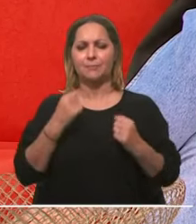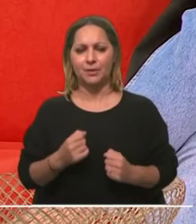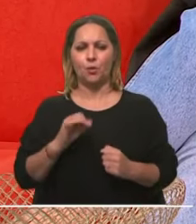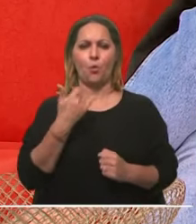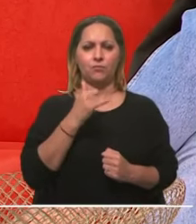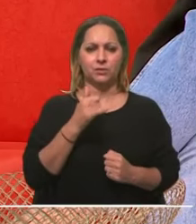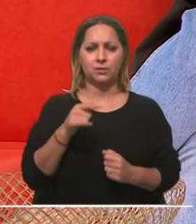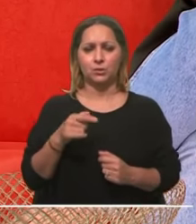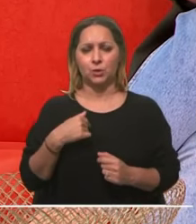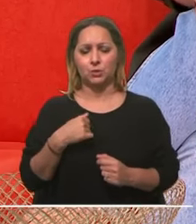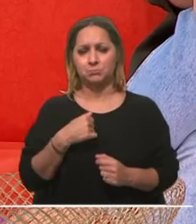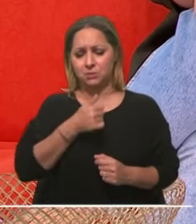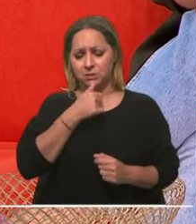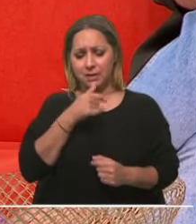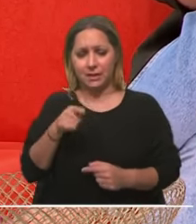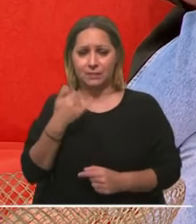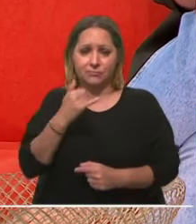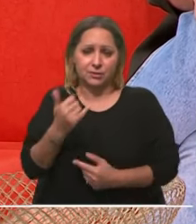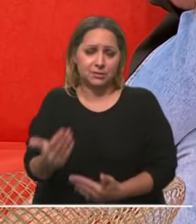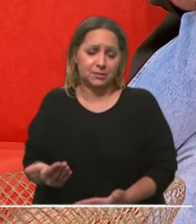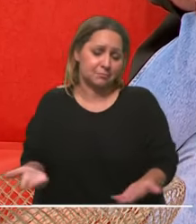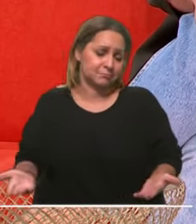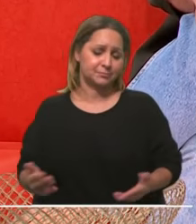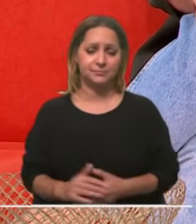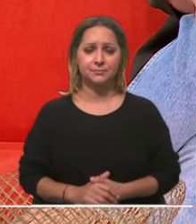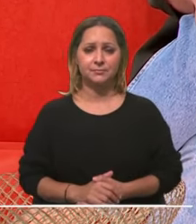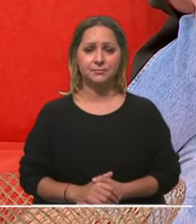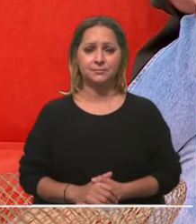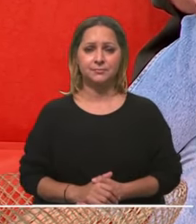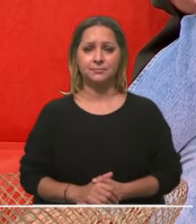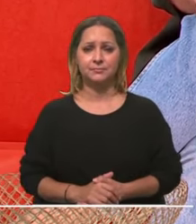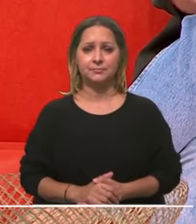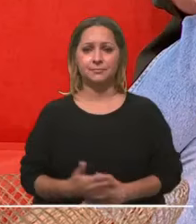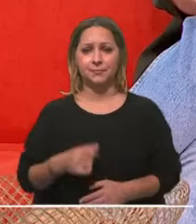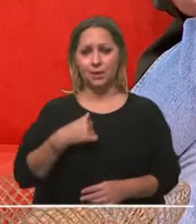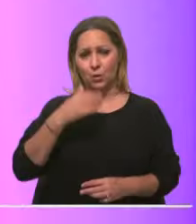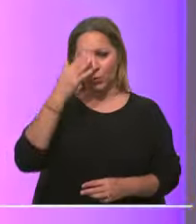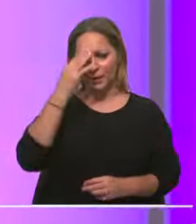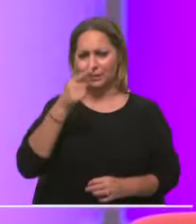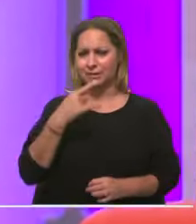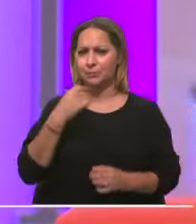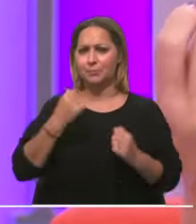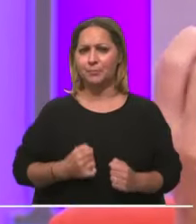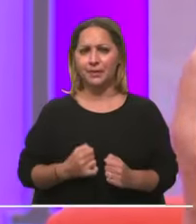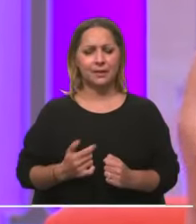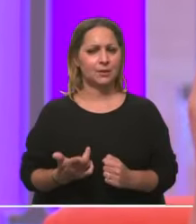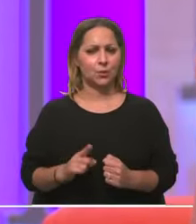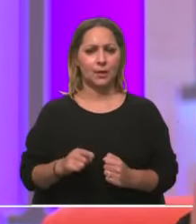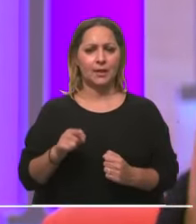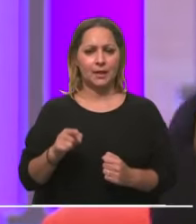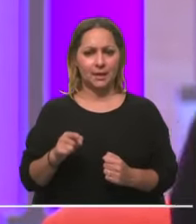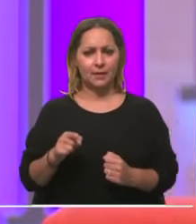feliz nós optamos por querer que ele seja feliz mas eu o que eu acho é que é isso é mais do que uma birra isso é